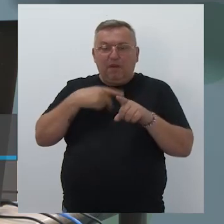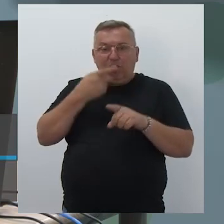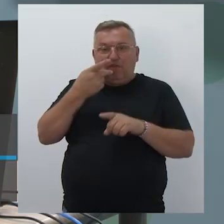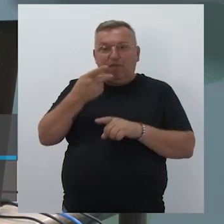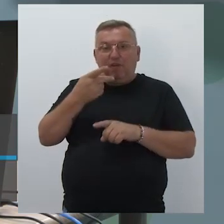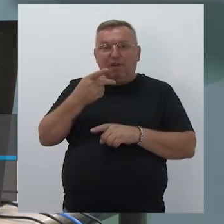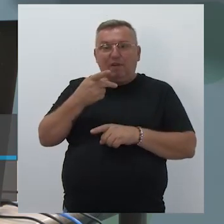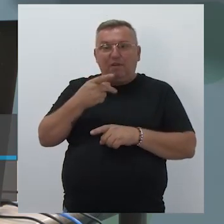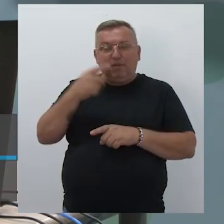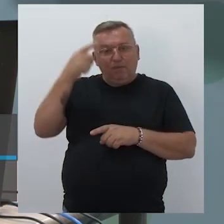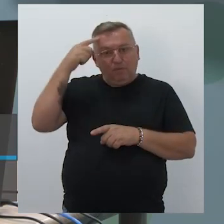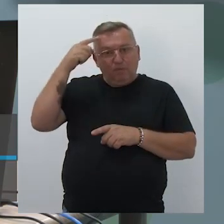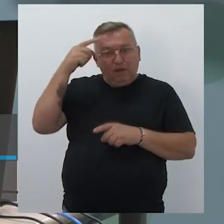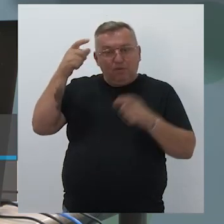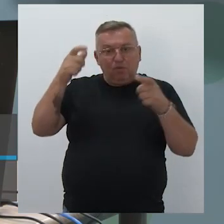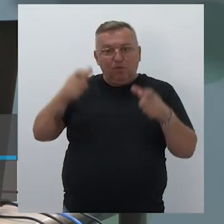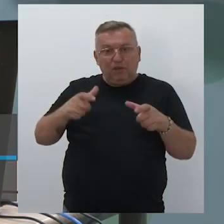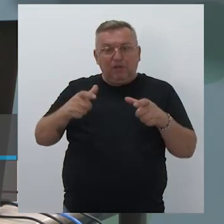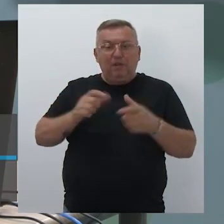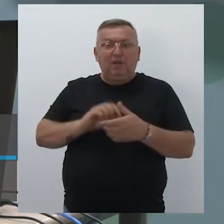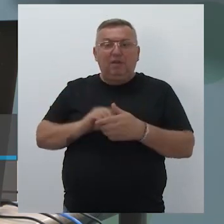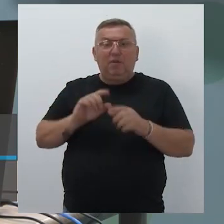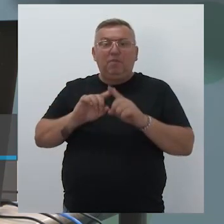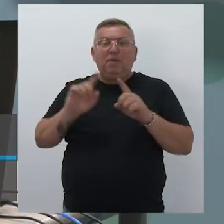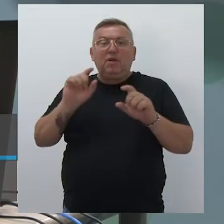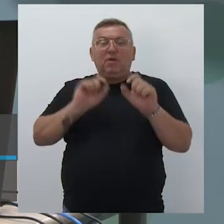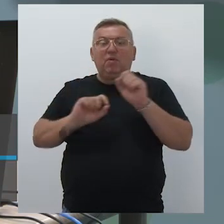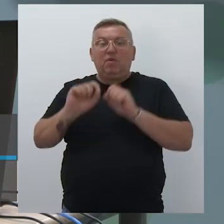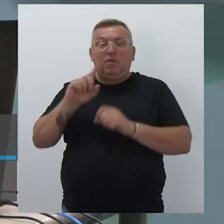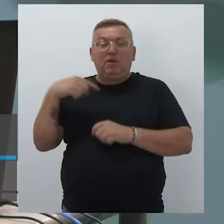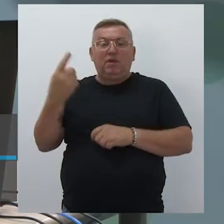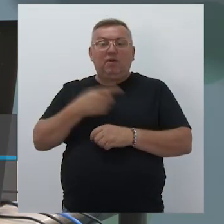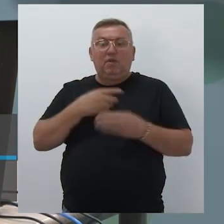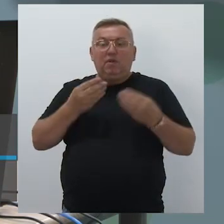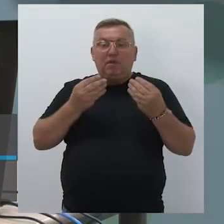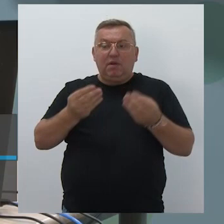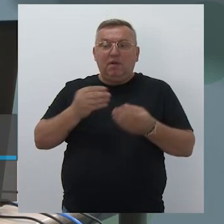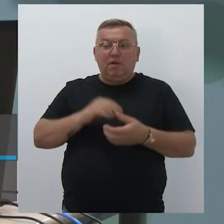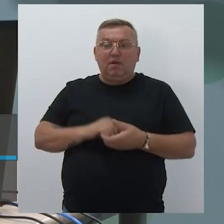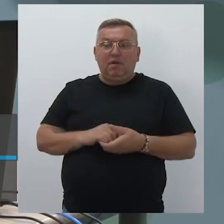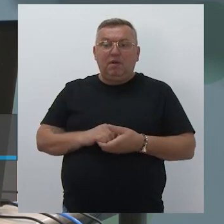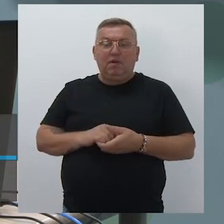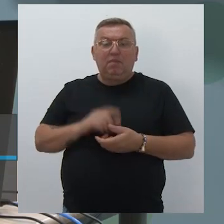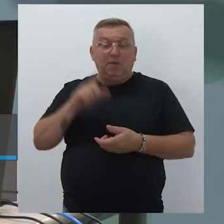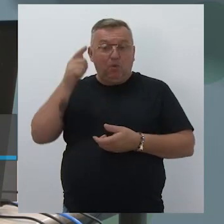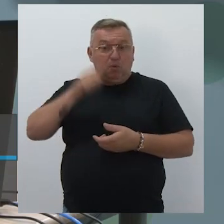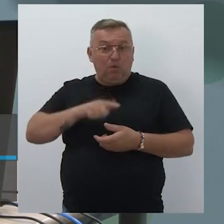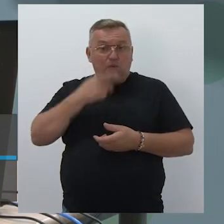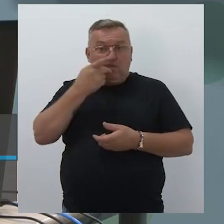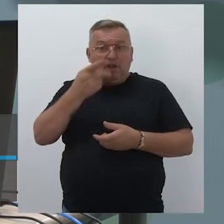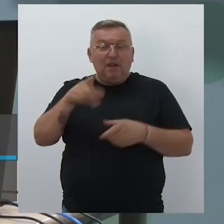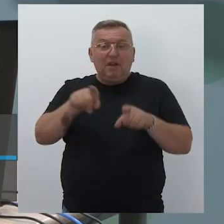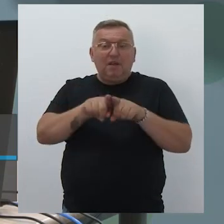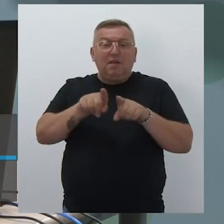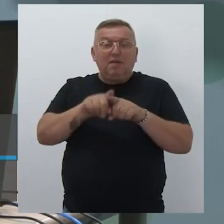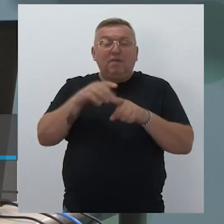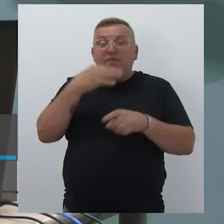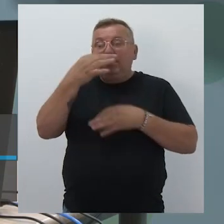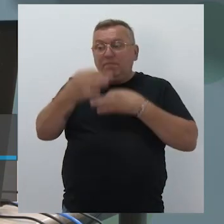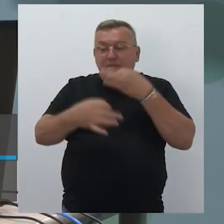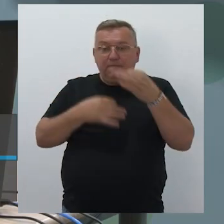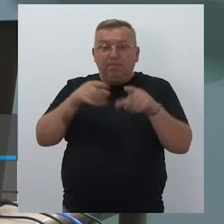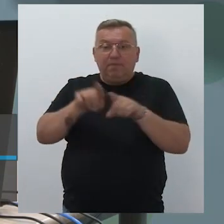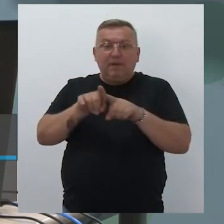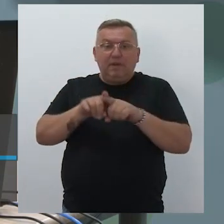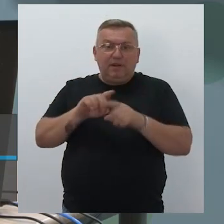no o espaço físico, né? Mas qual é o espaço que nós damos para o outro falar, para o outro dizer, né? Argumentar,